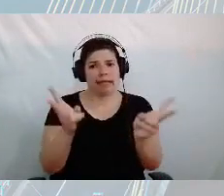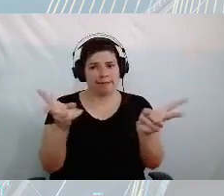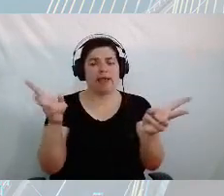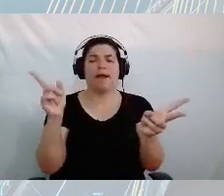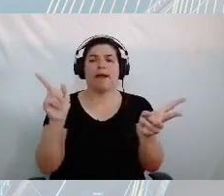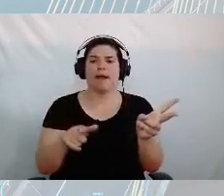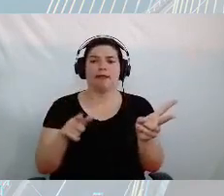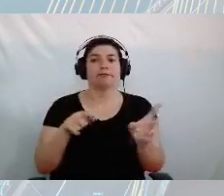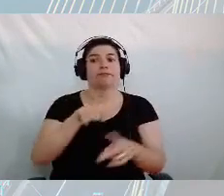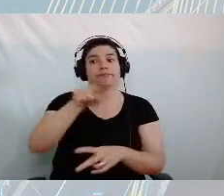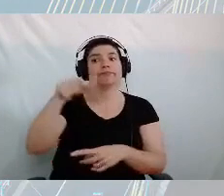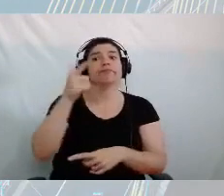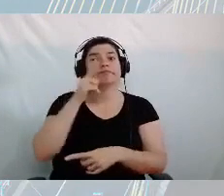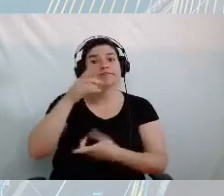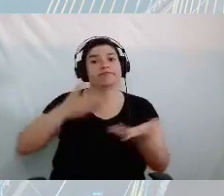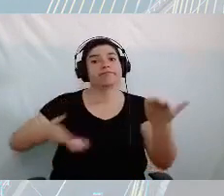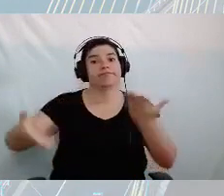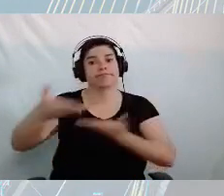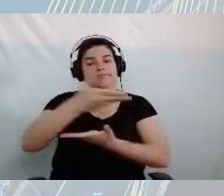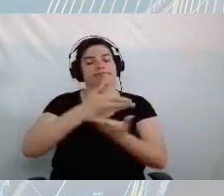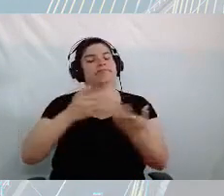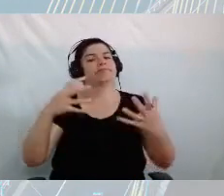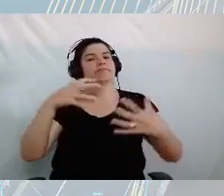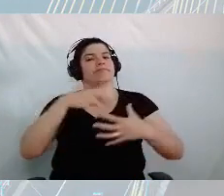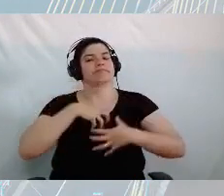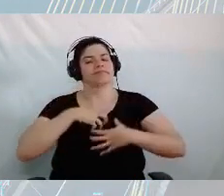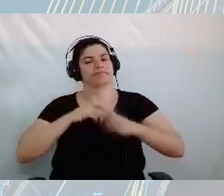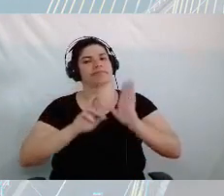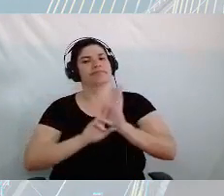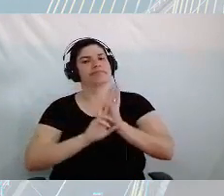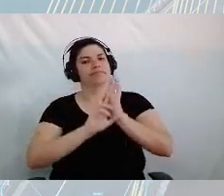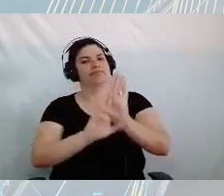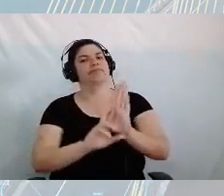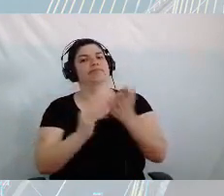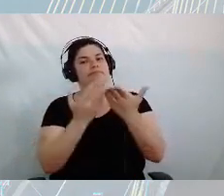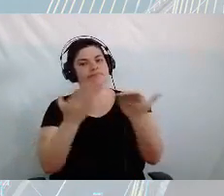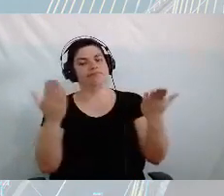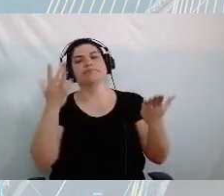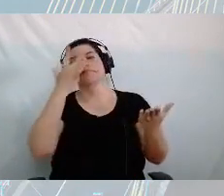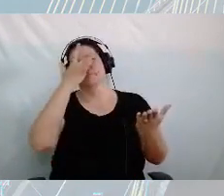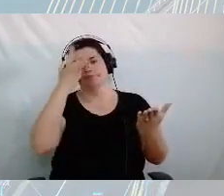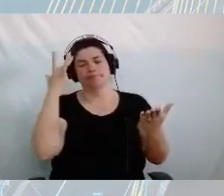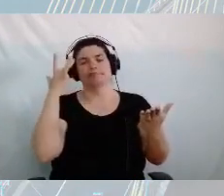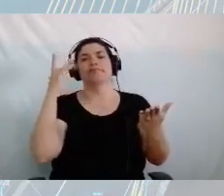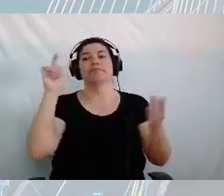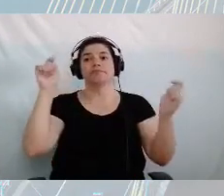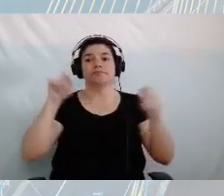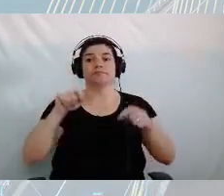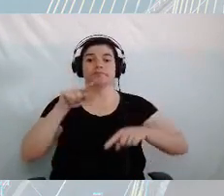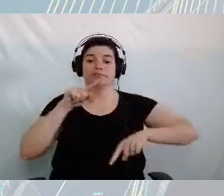que elas se engajem e se sintam representadas no produto que elas vão desenvolver. Para o nosso modelo de